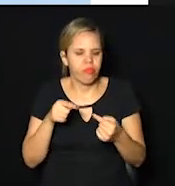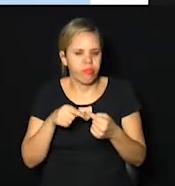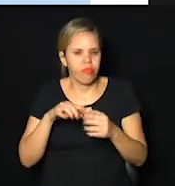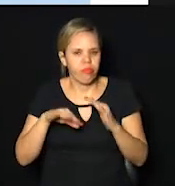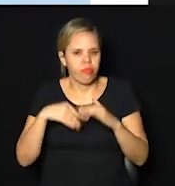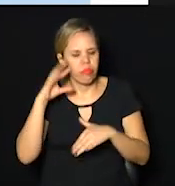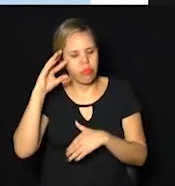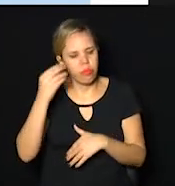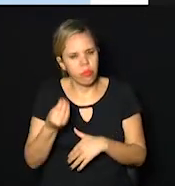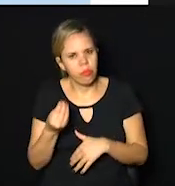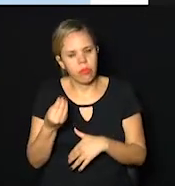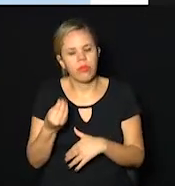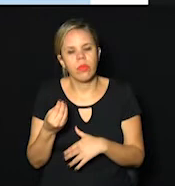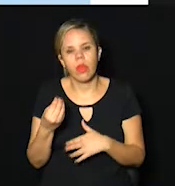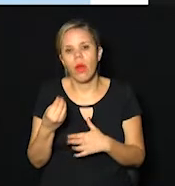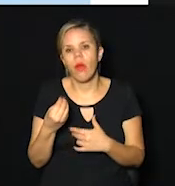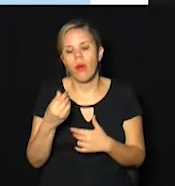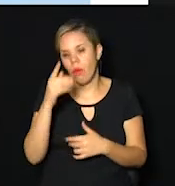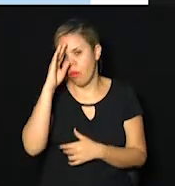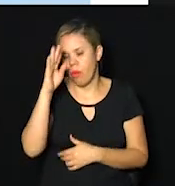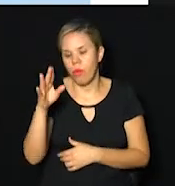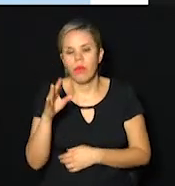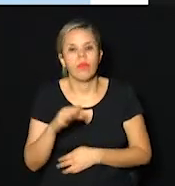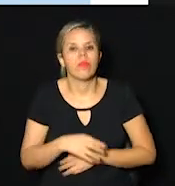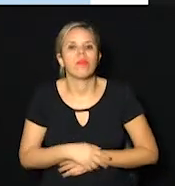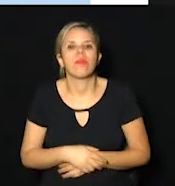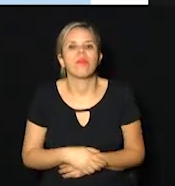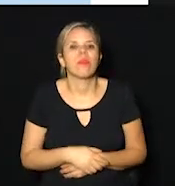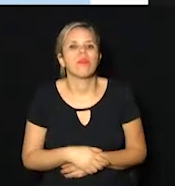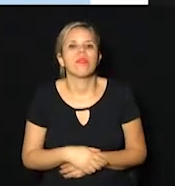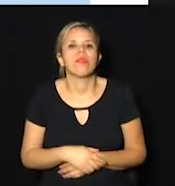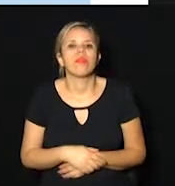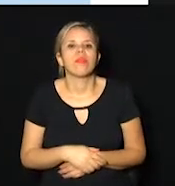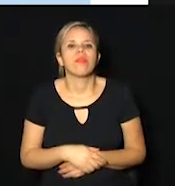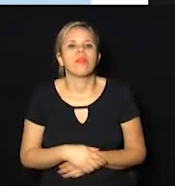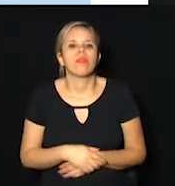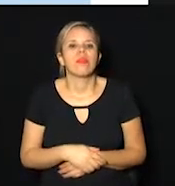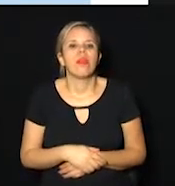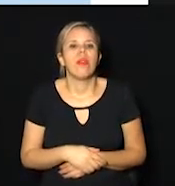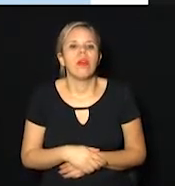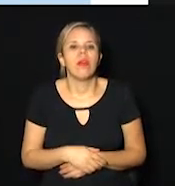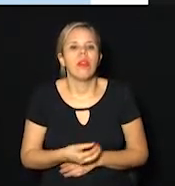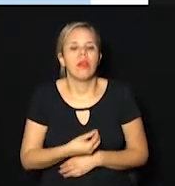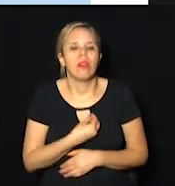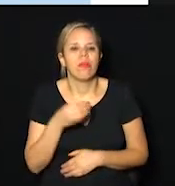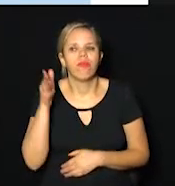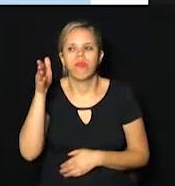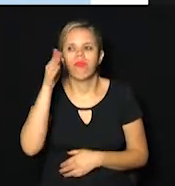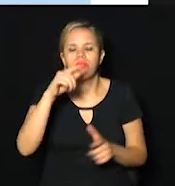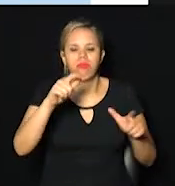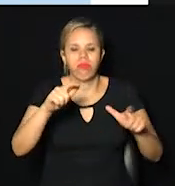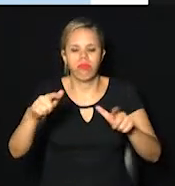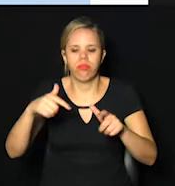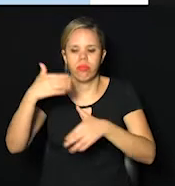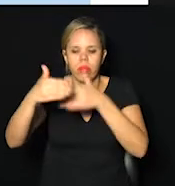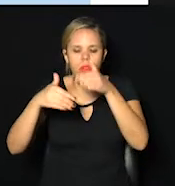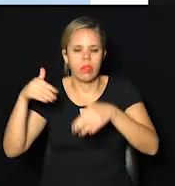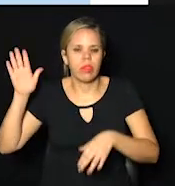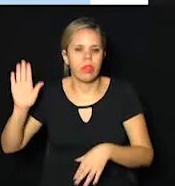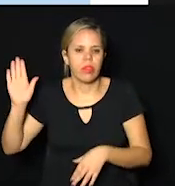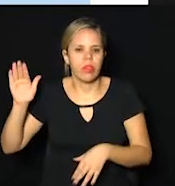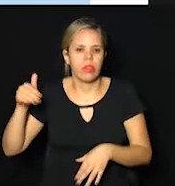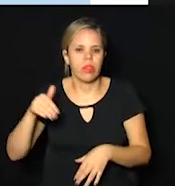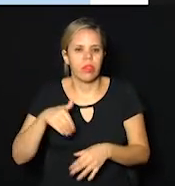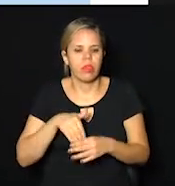compreensão. Outra coisa fundamental, os ambientes externos, então, a eleição este ano é na